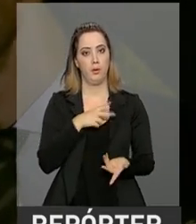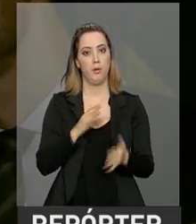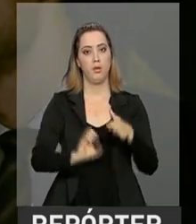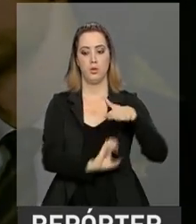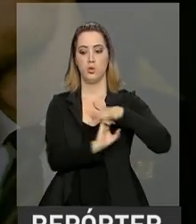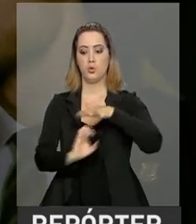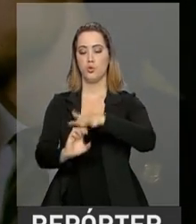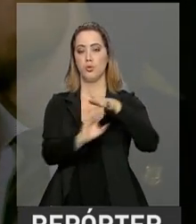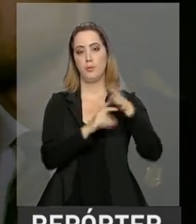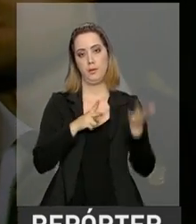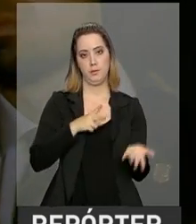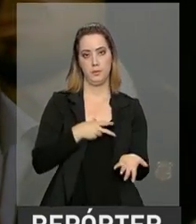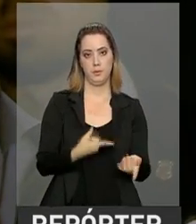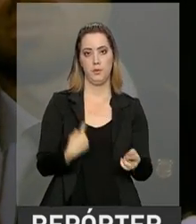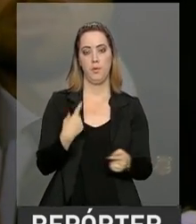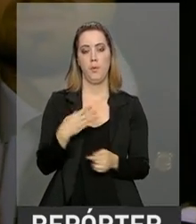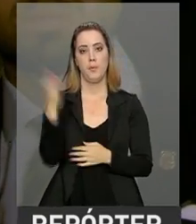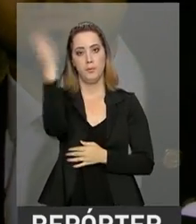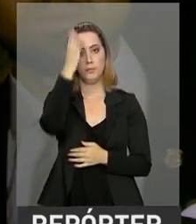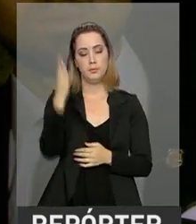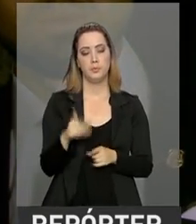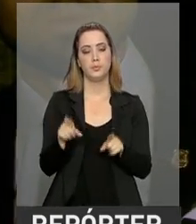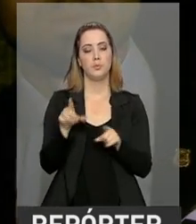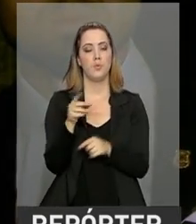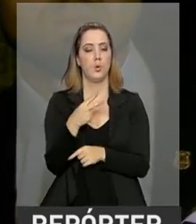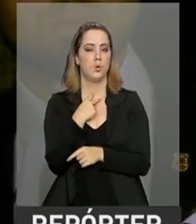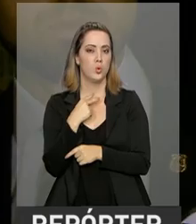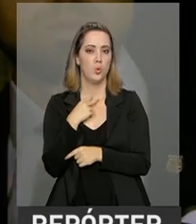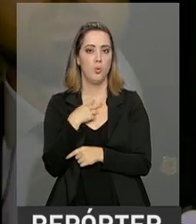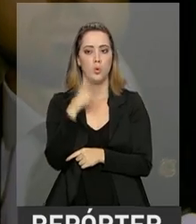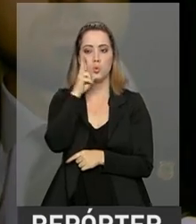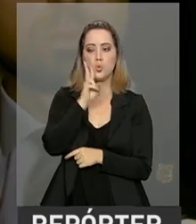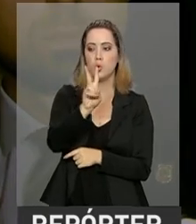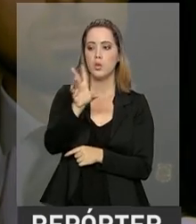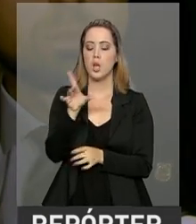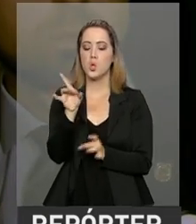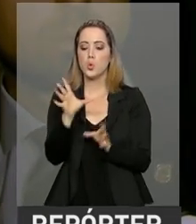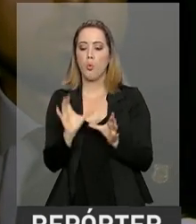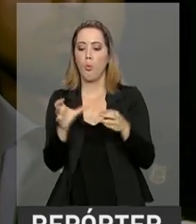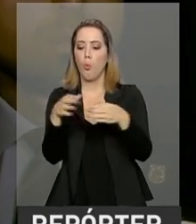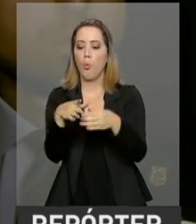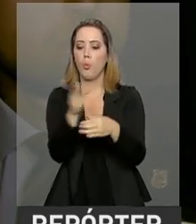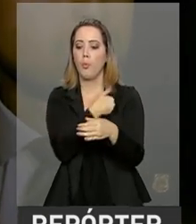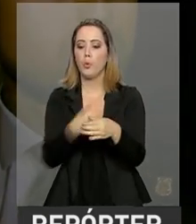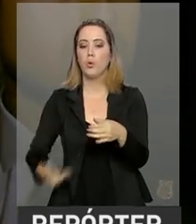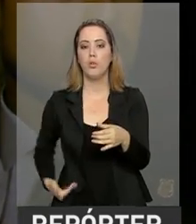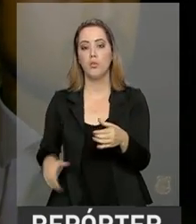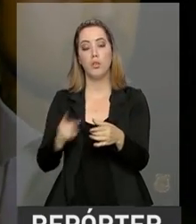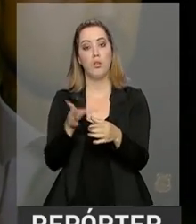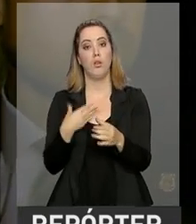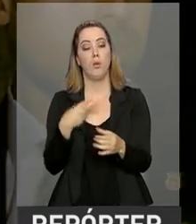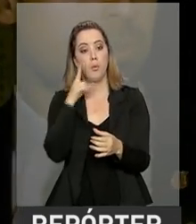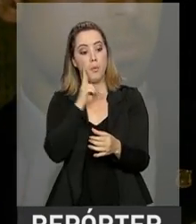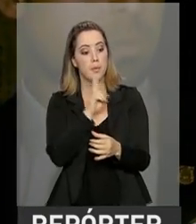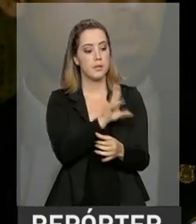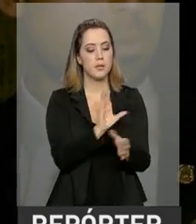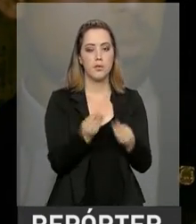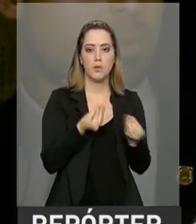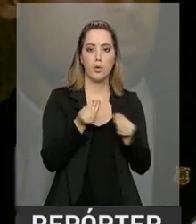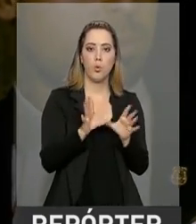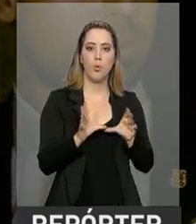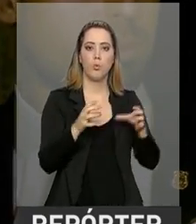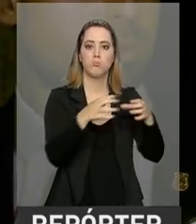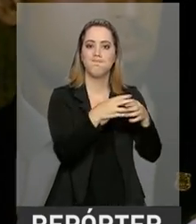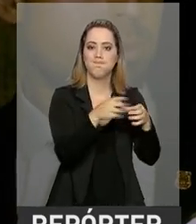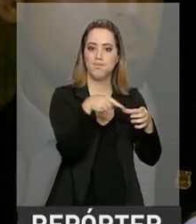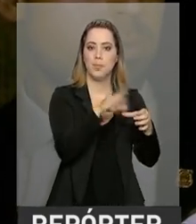Brasil não não não não pode olhar só para o setor público tem que olhar as condições dadas ao setor privado para investimento